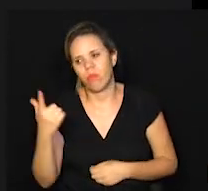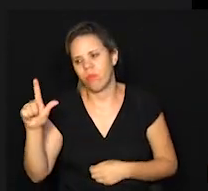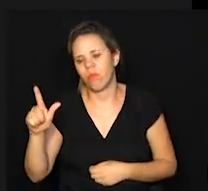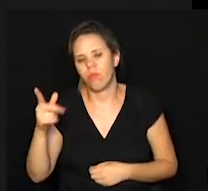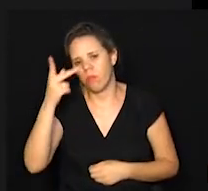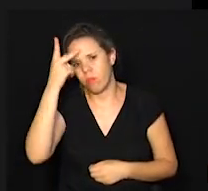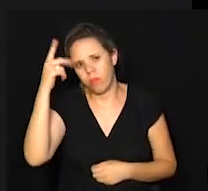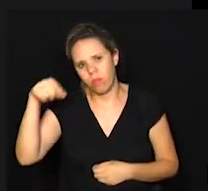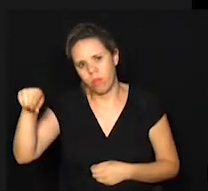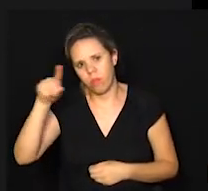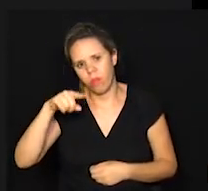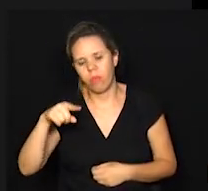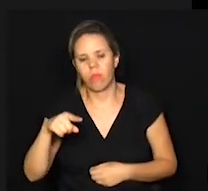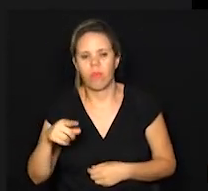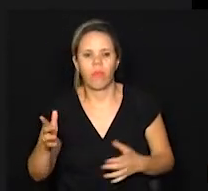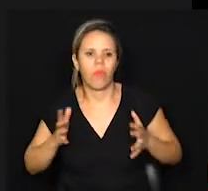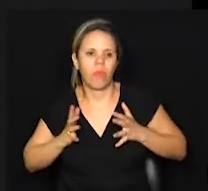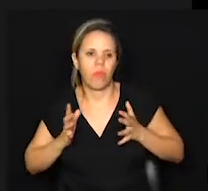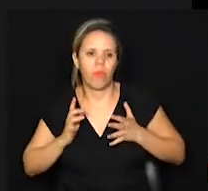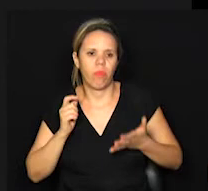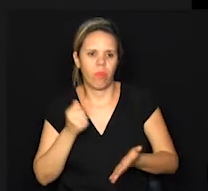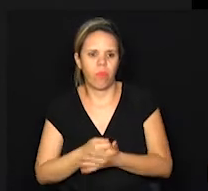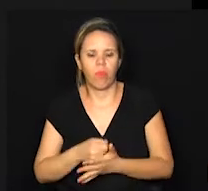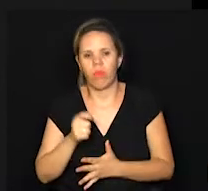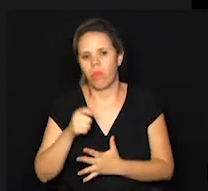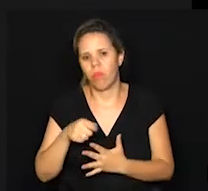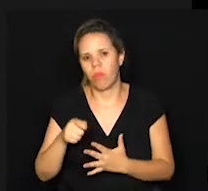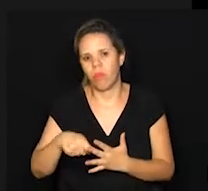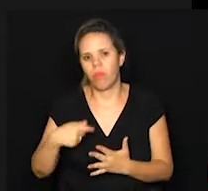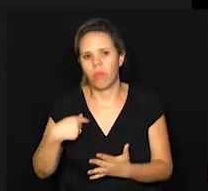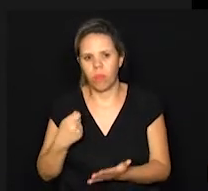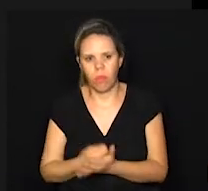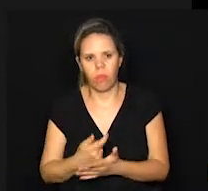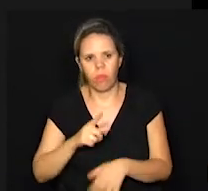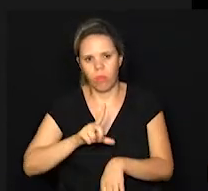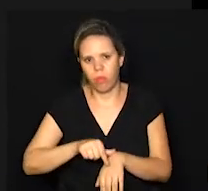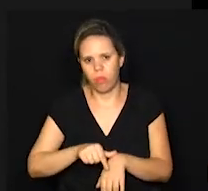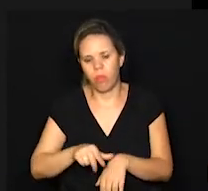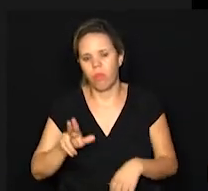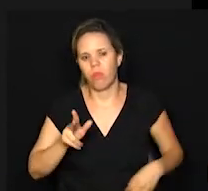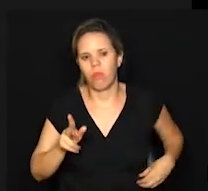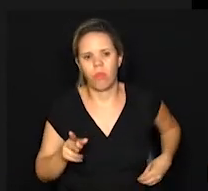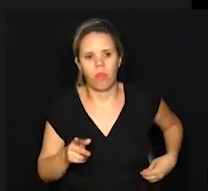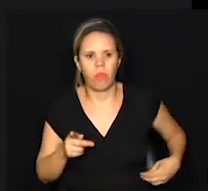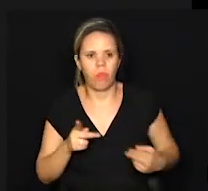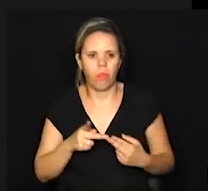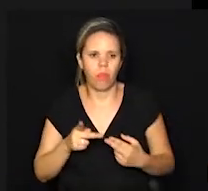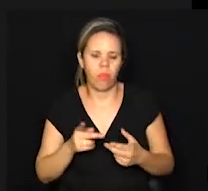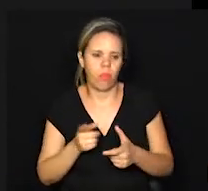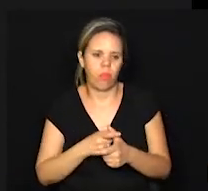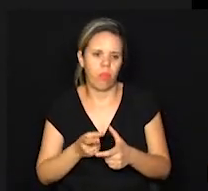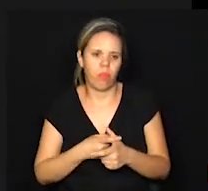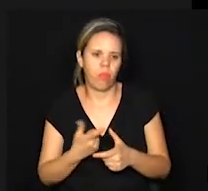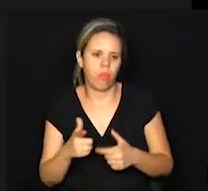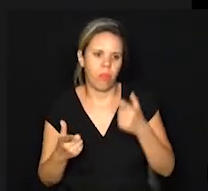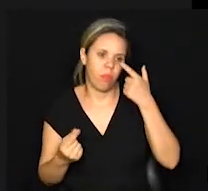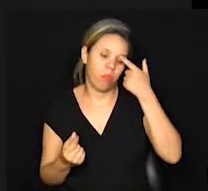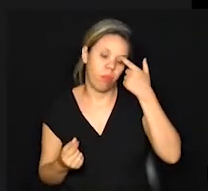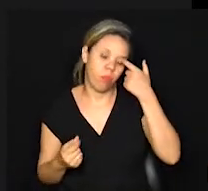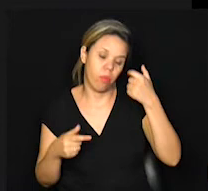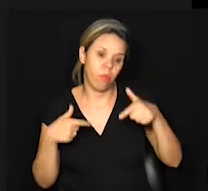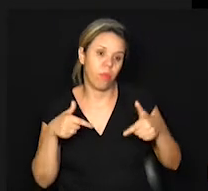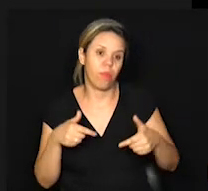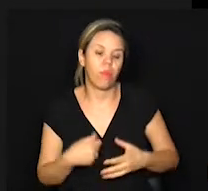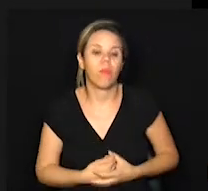que são filhinhos de papai, que pagavam a mensalidade, porque às vezes eu pagava atrasada a Unip. Eu fiquei devendo a faculdade porque eu não tinha, eu tinha que